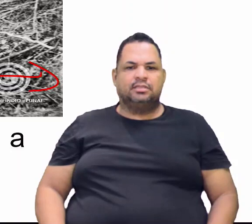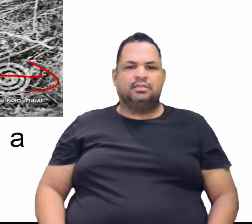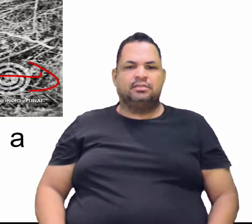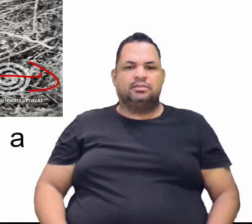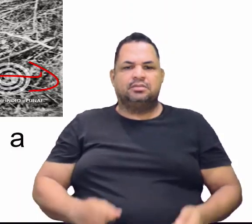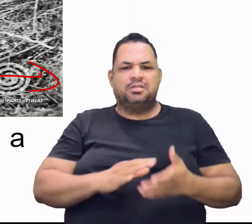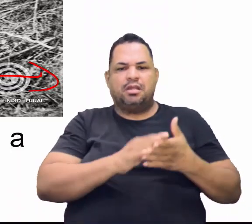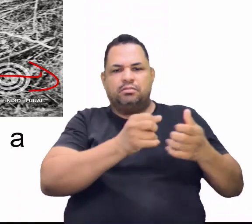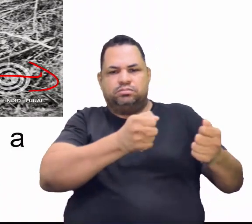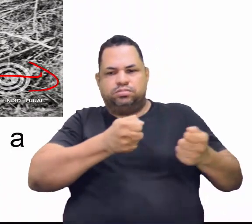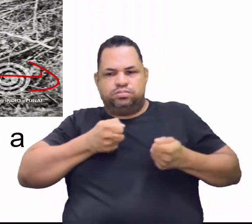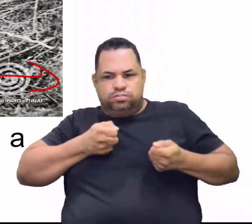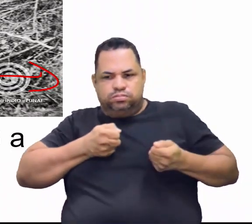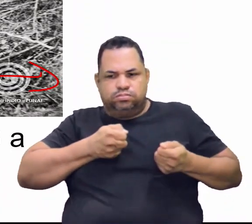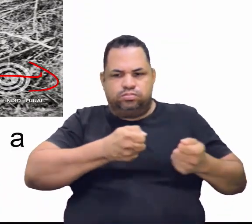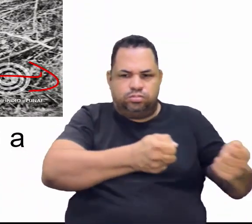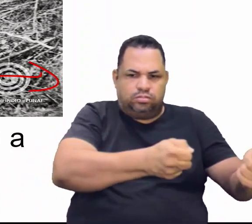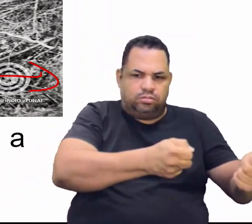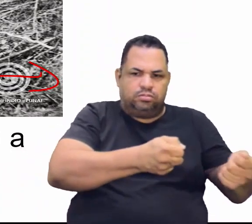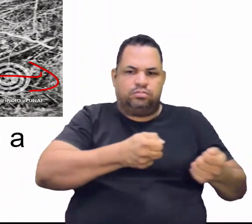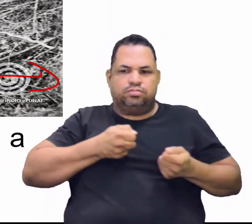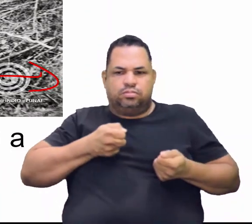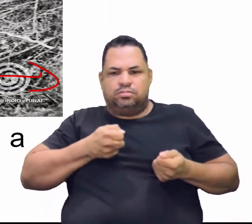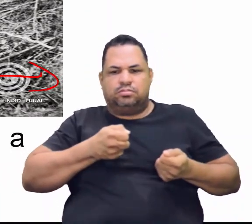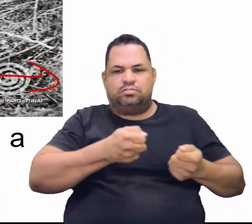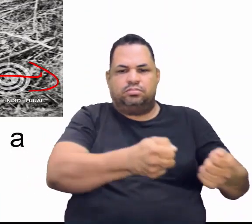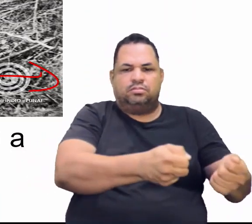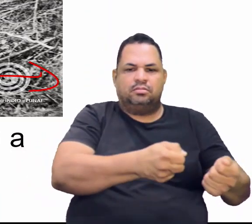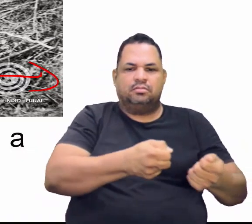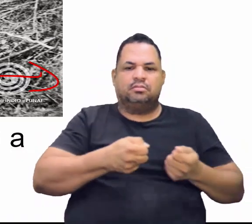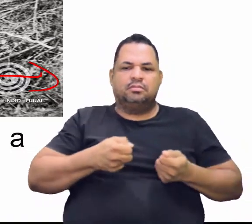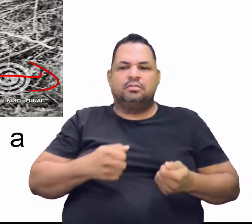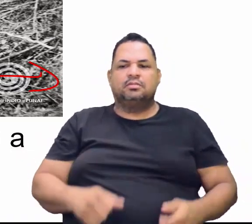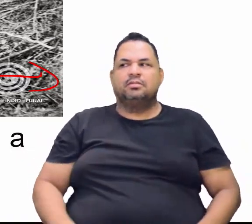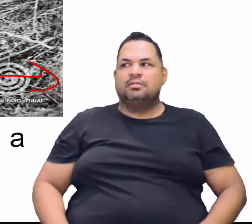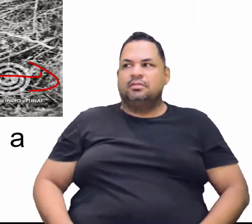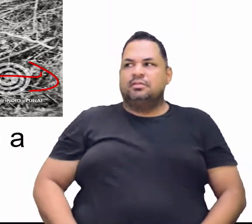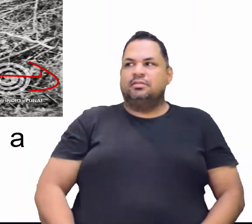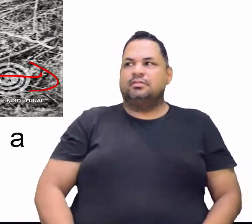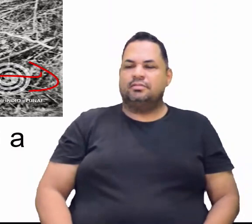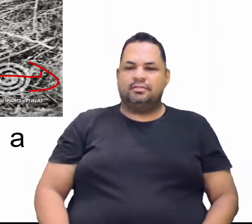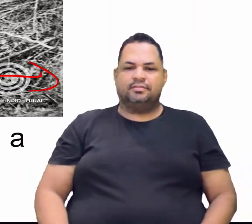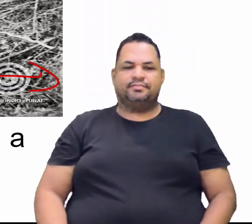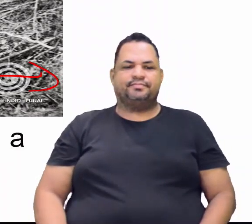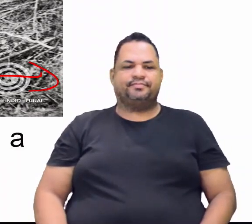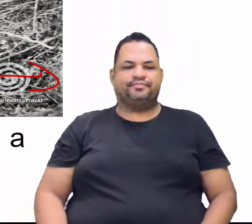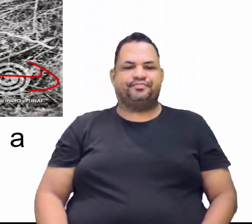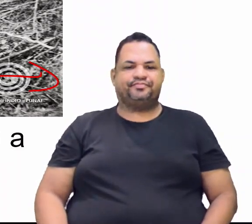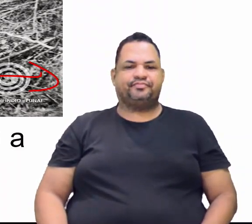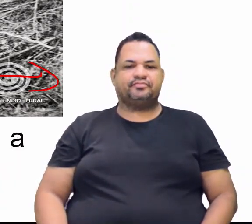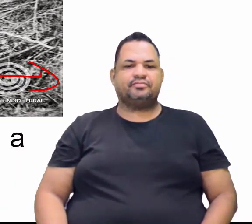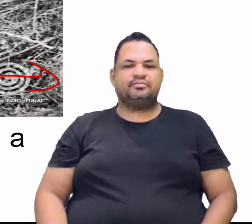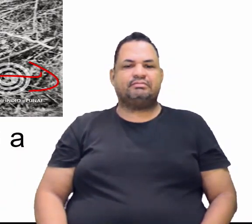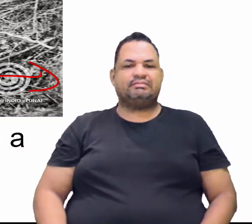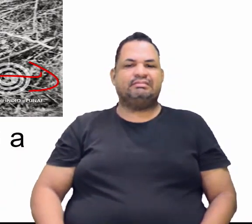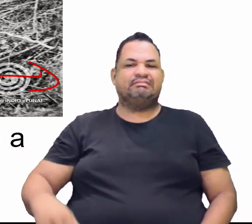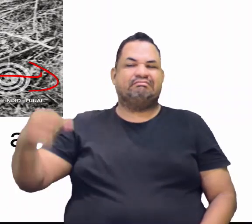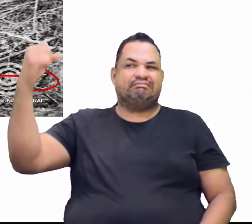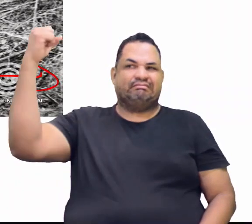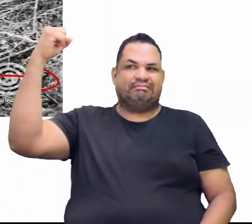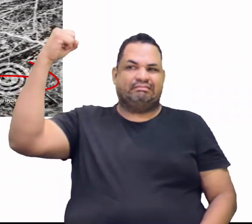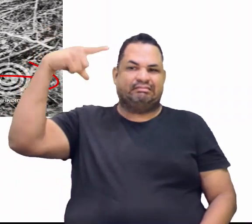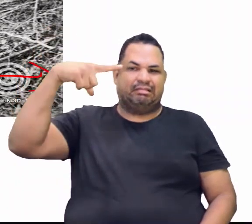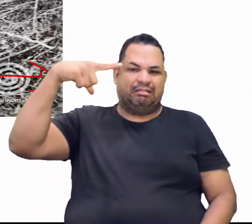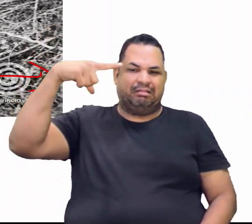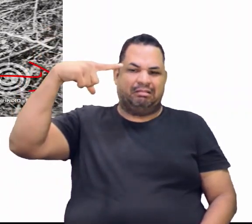aquele serrote enorme, né? Gigante. Mas aí, ó, isso debaixo desse sol